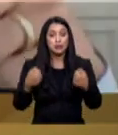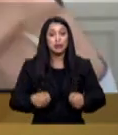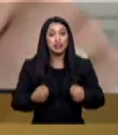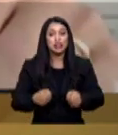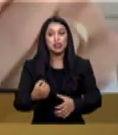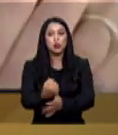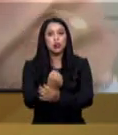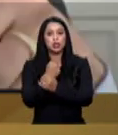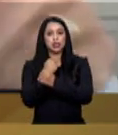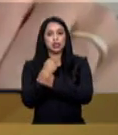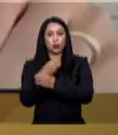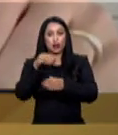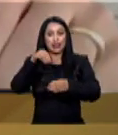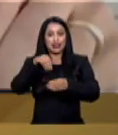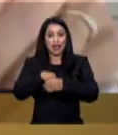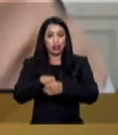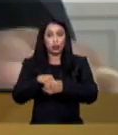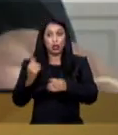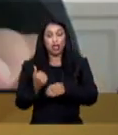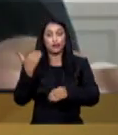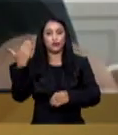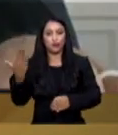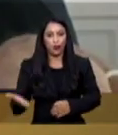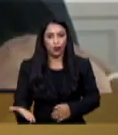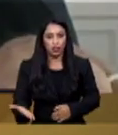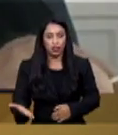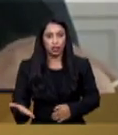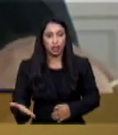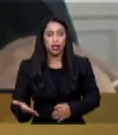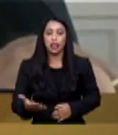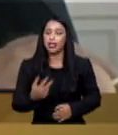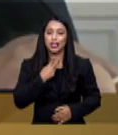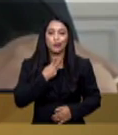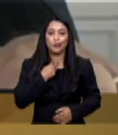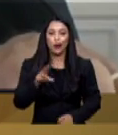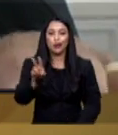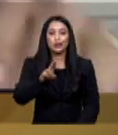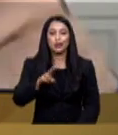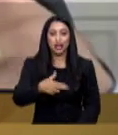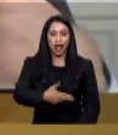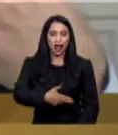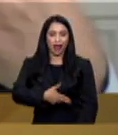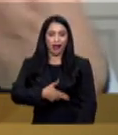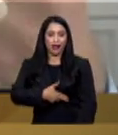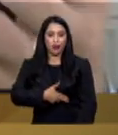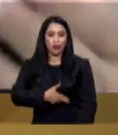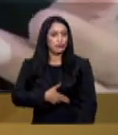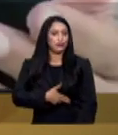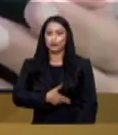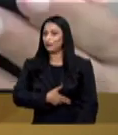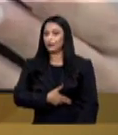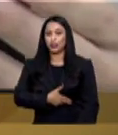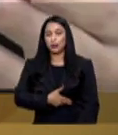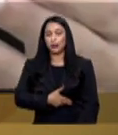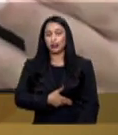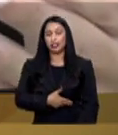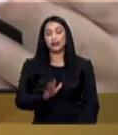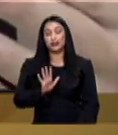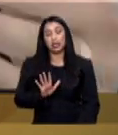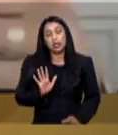e a segurança interna e externa absolutamente desarmados. E, em